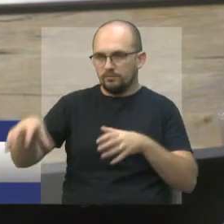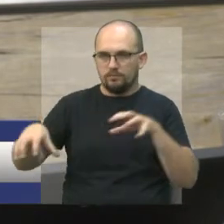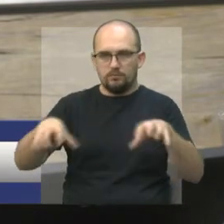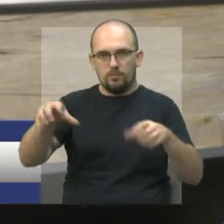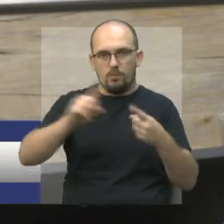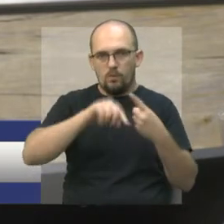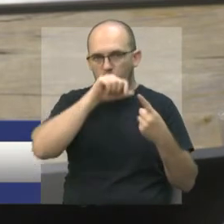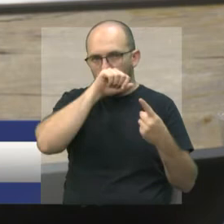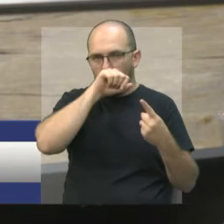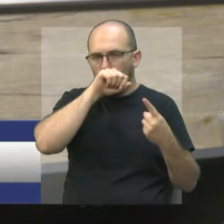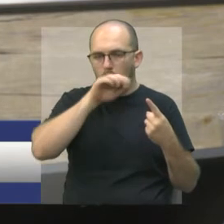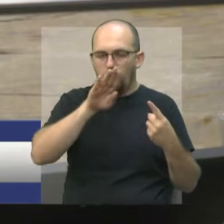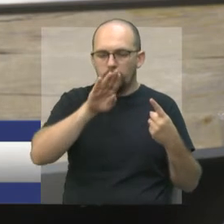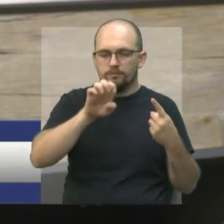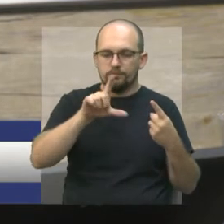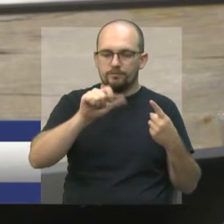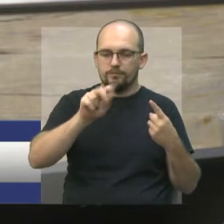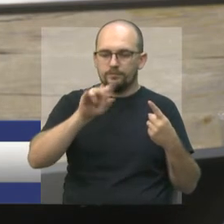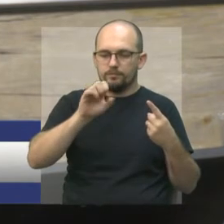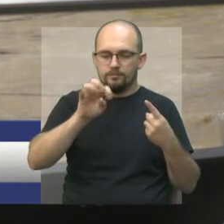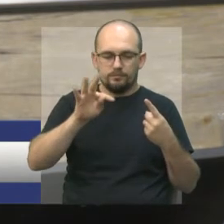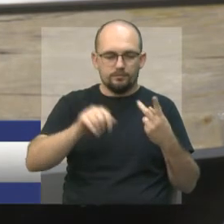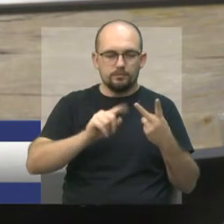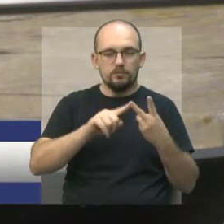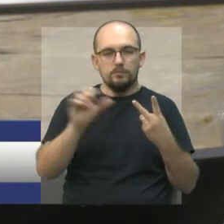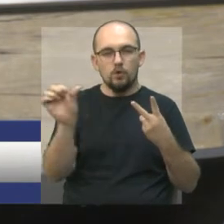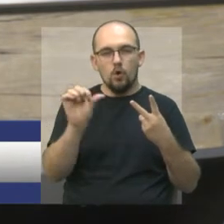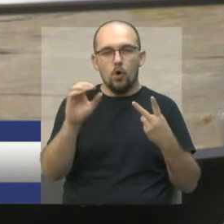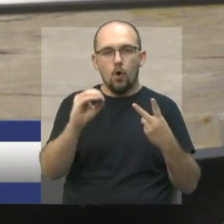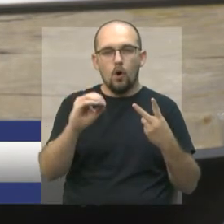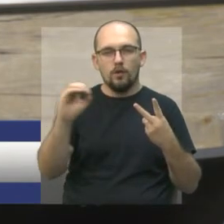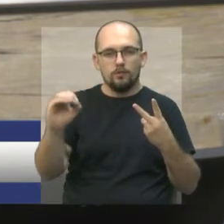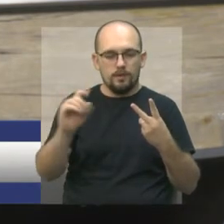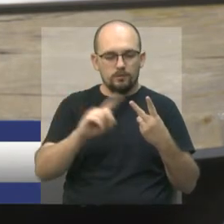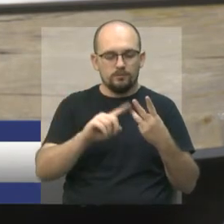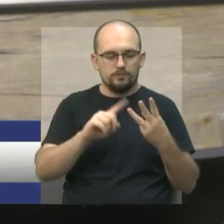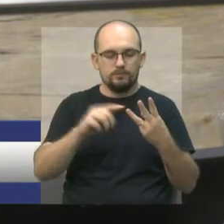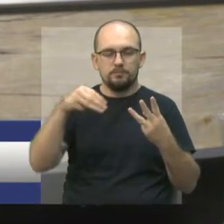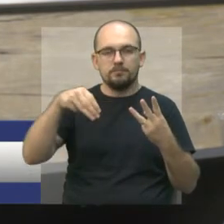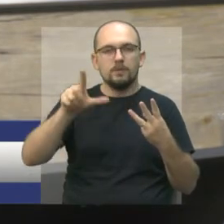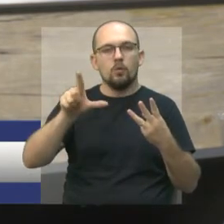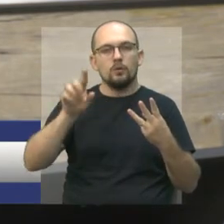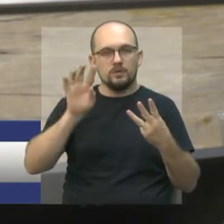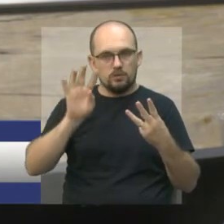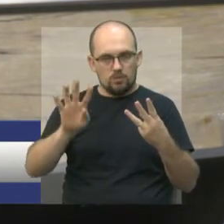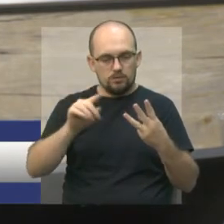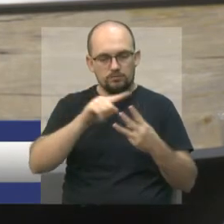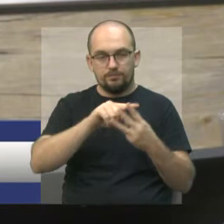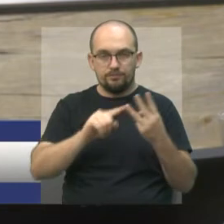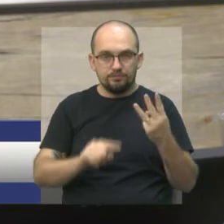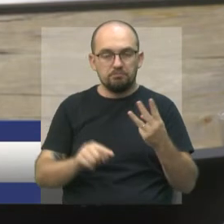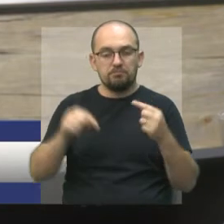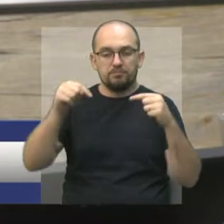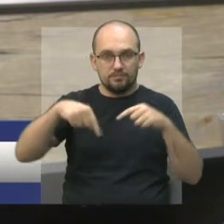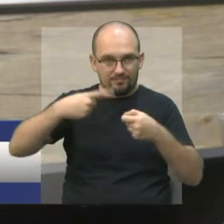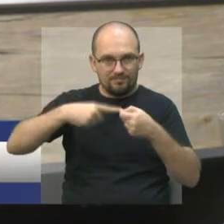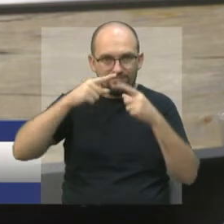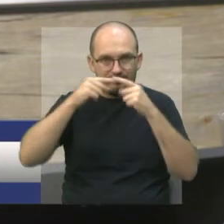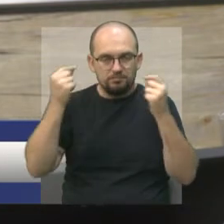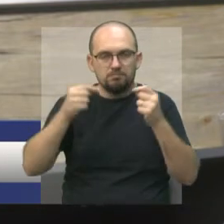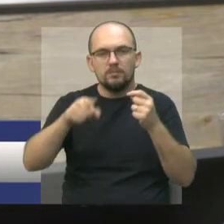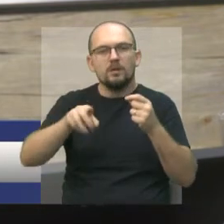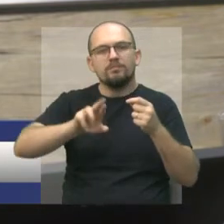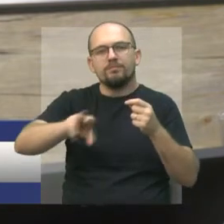Bela Vista, outra no Jardim Orlando Meto e outra no Jardim Maria Luísa IV, no âmbito do município de Jaú, não